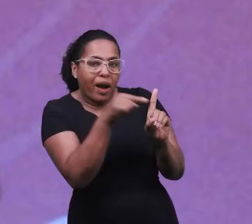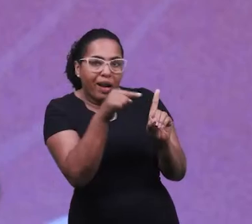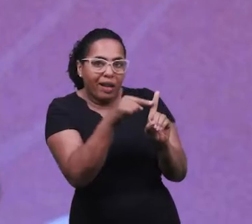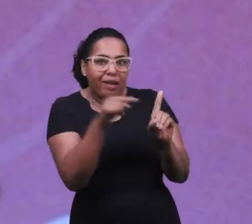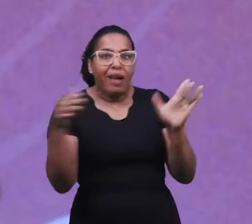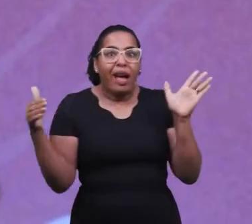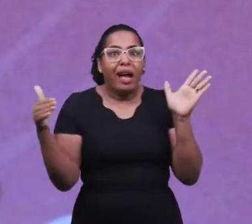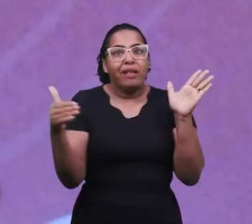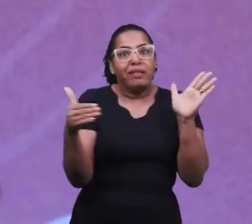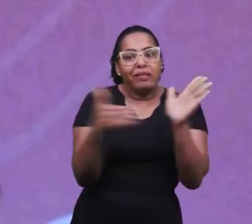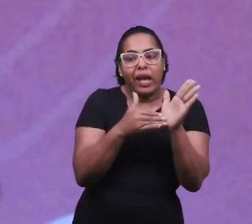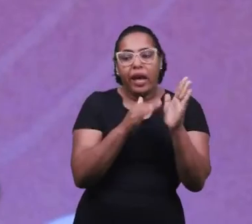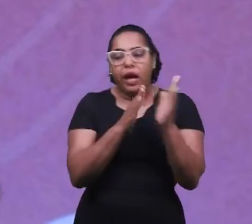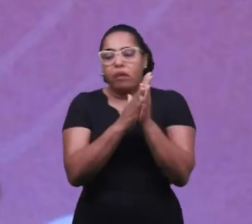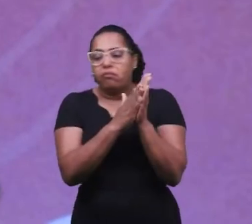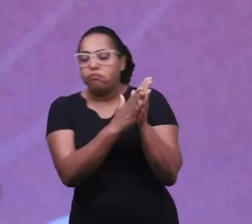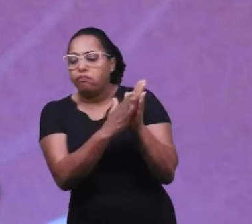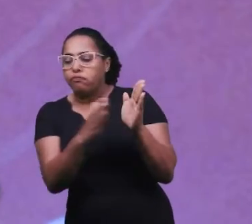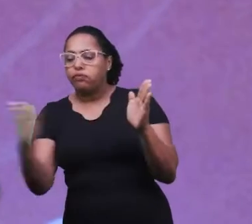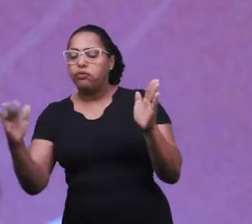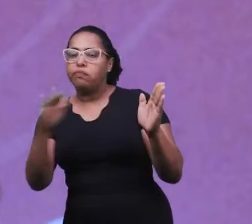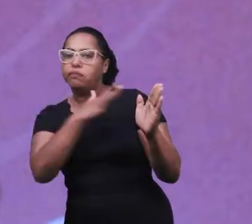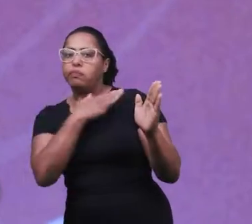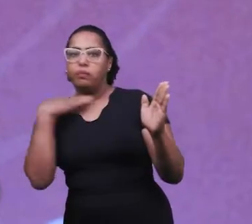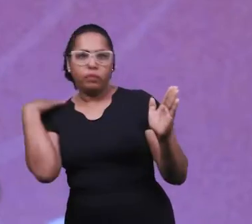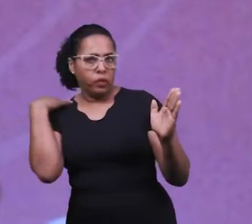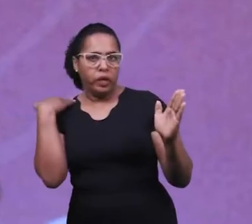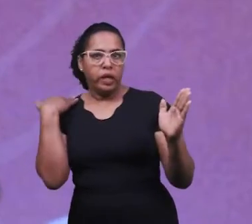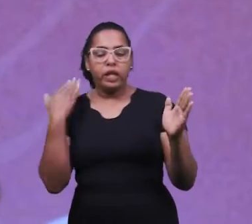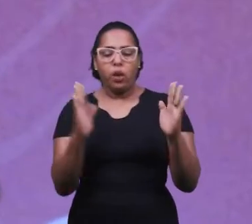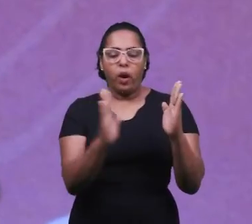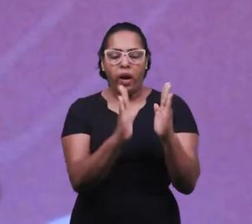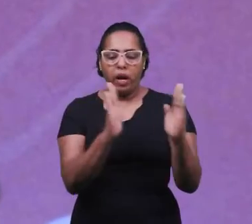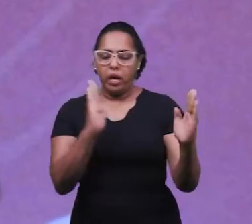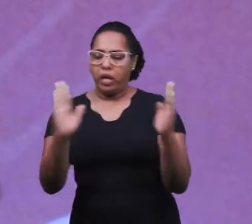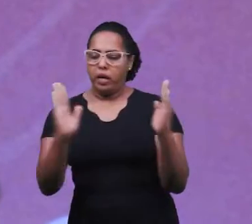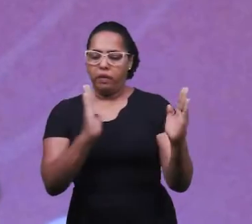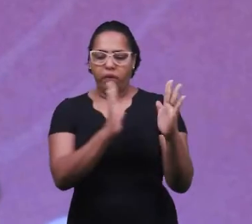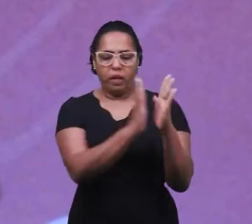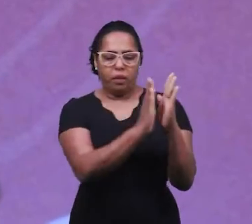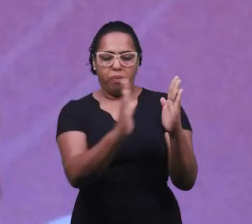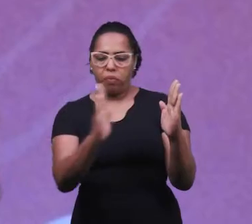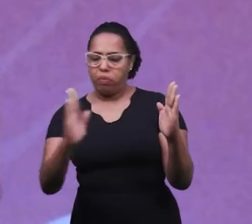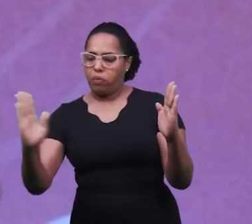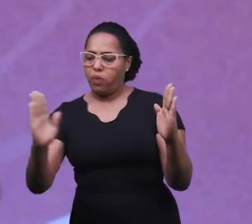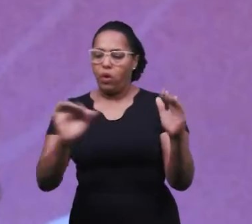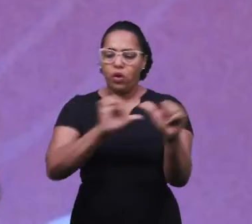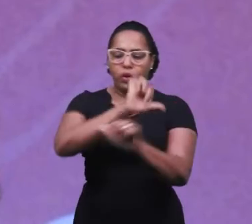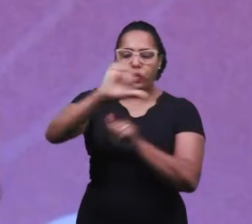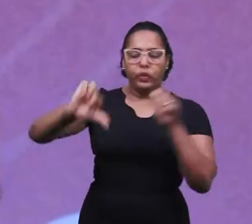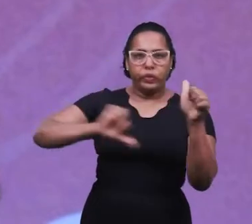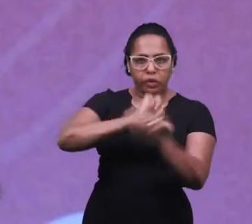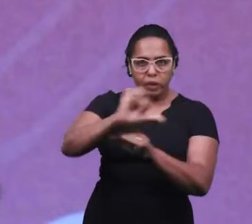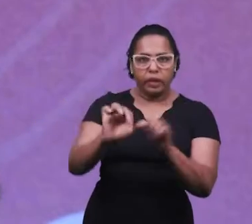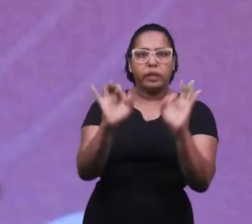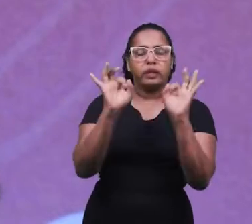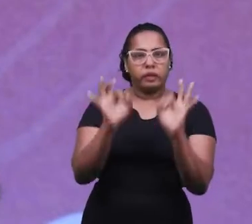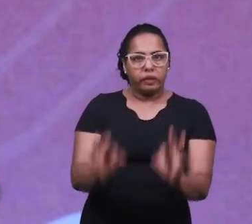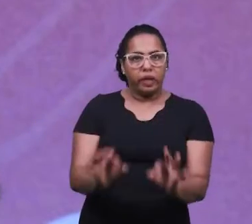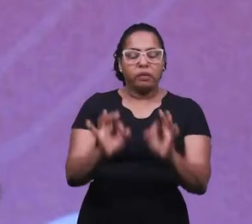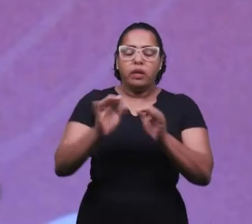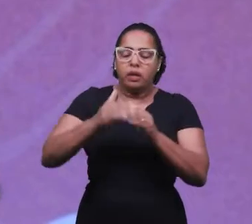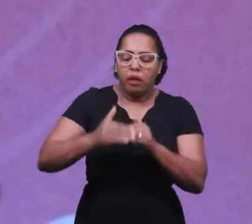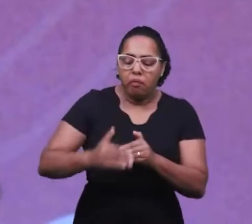sua vida, ele está vivendo um processo de mudança, constantemente mudando. Então,